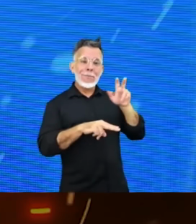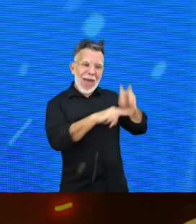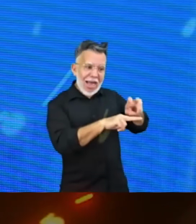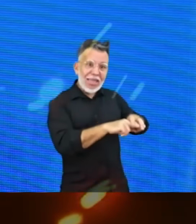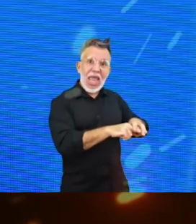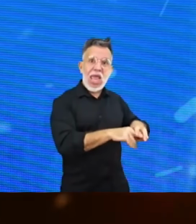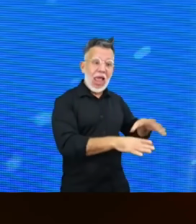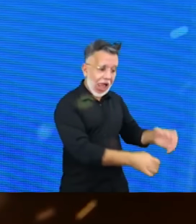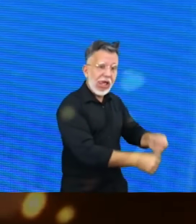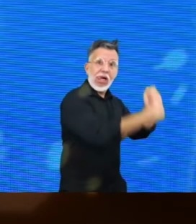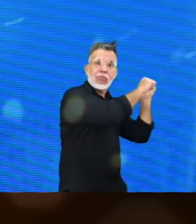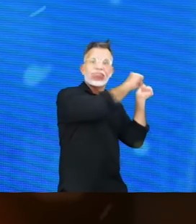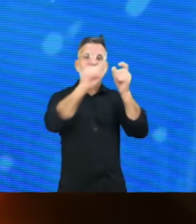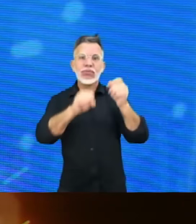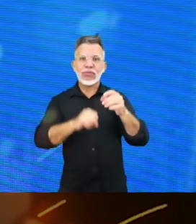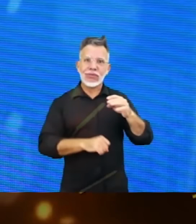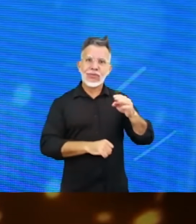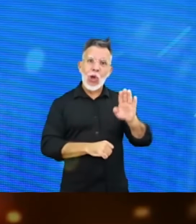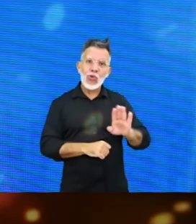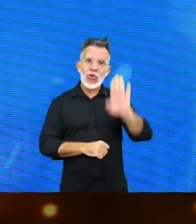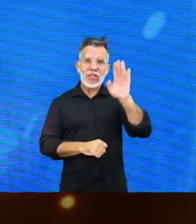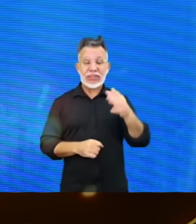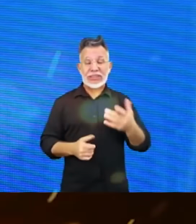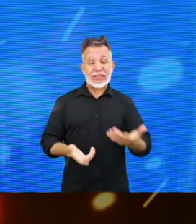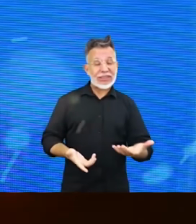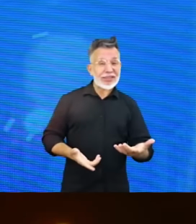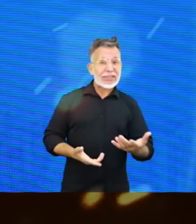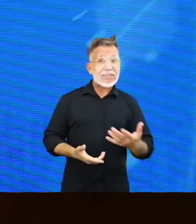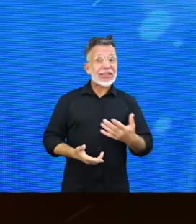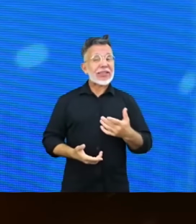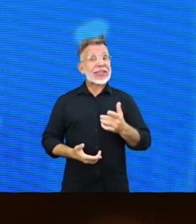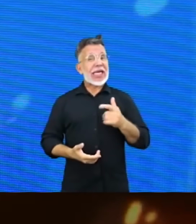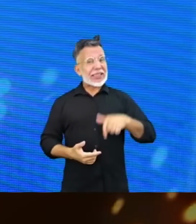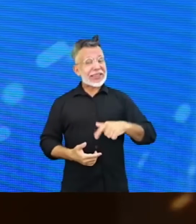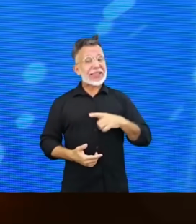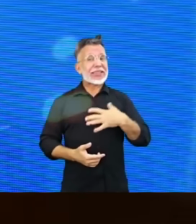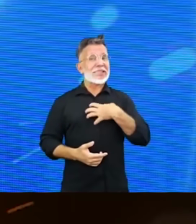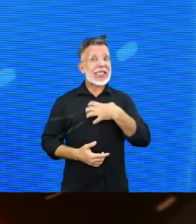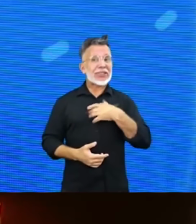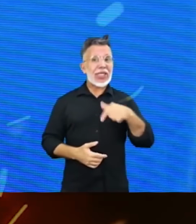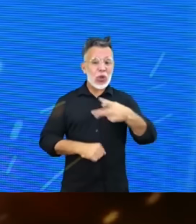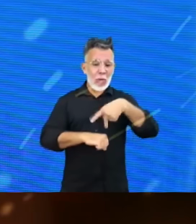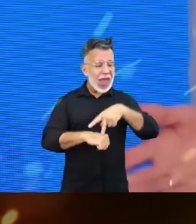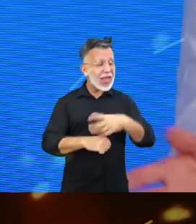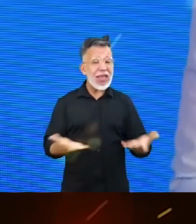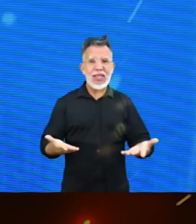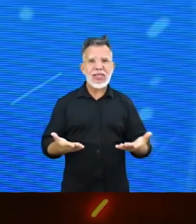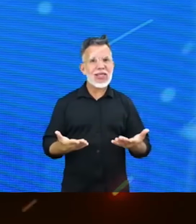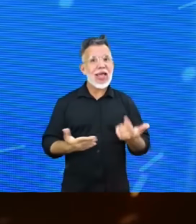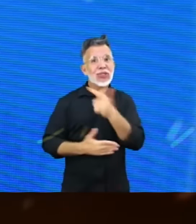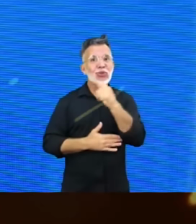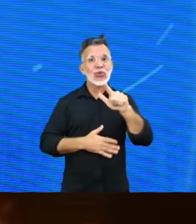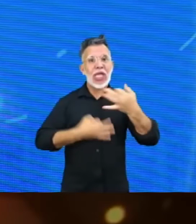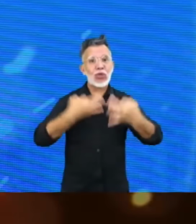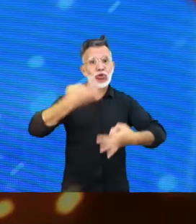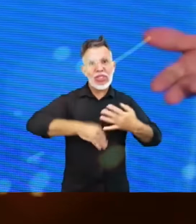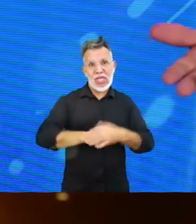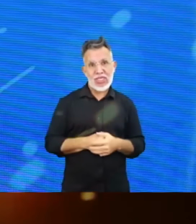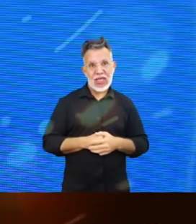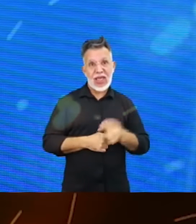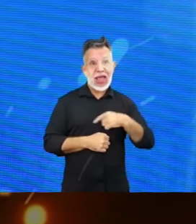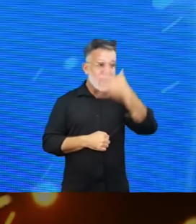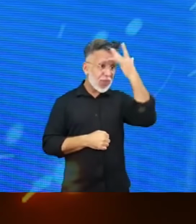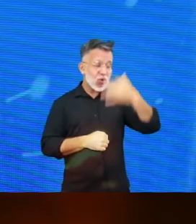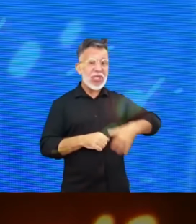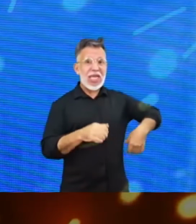de estar num uma cidade num país que é completamente impune faz com que as pessoas quebrem o retrovisor e acha que tá Por isso mesmo depois o